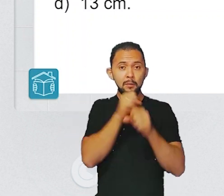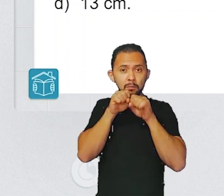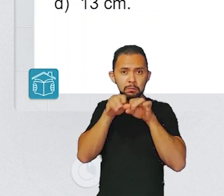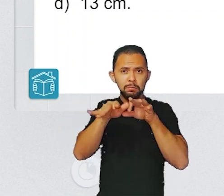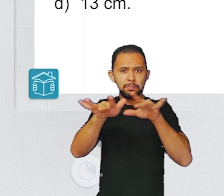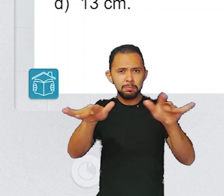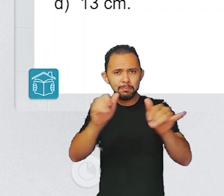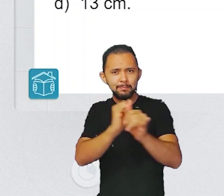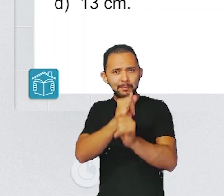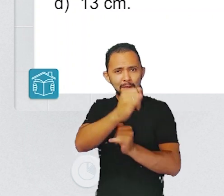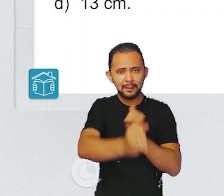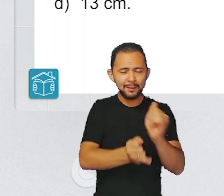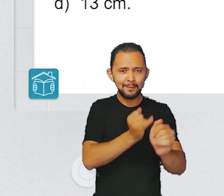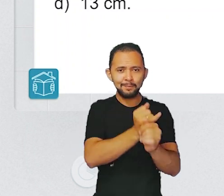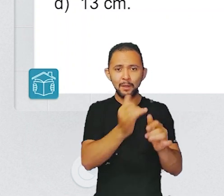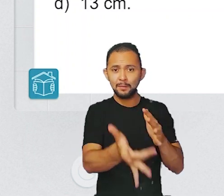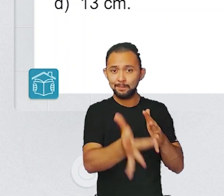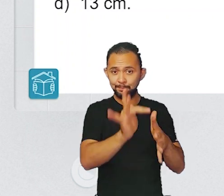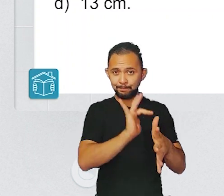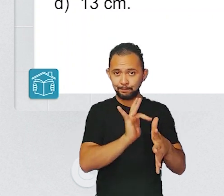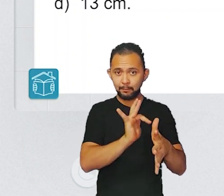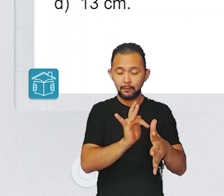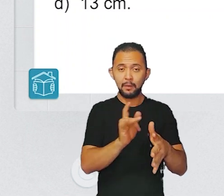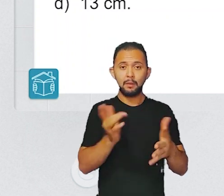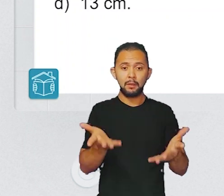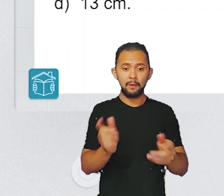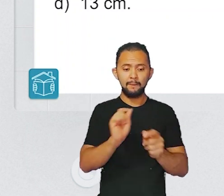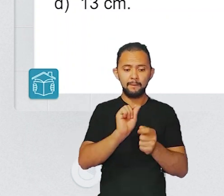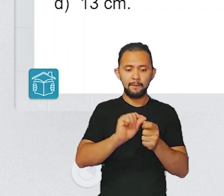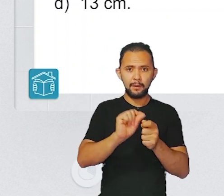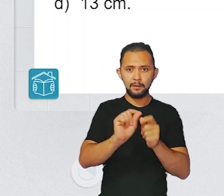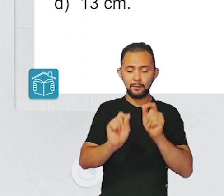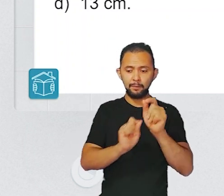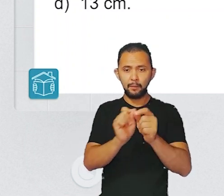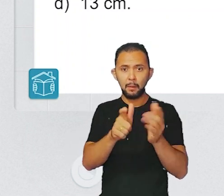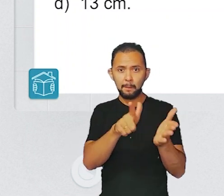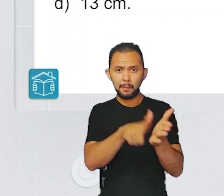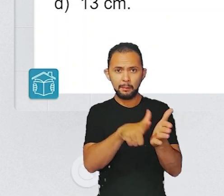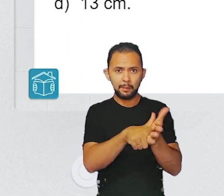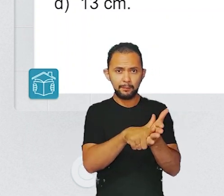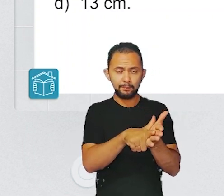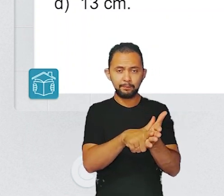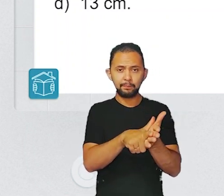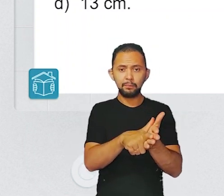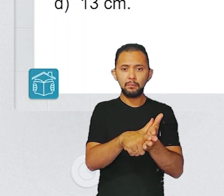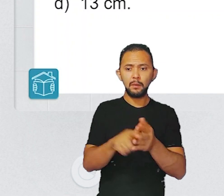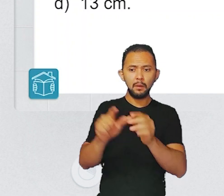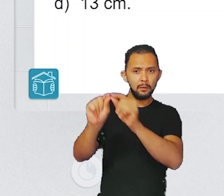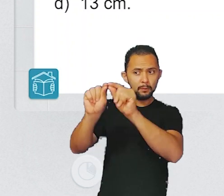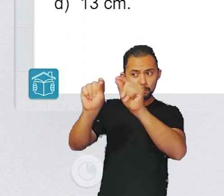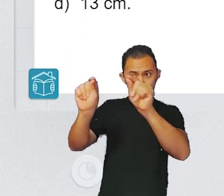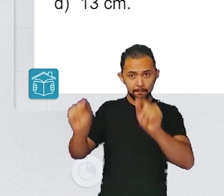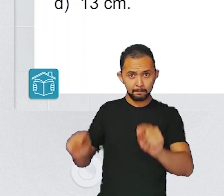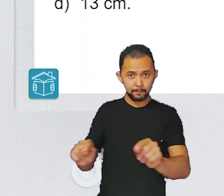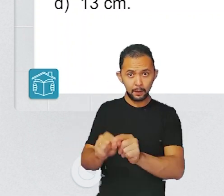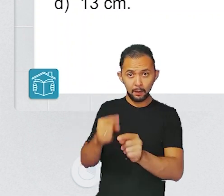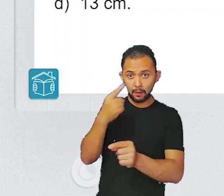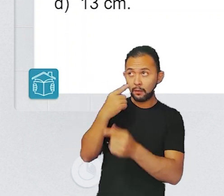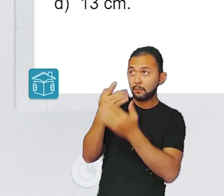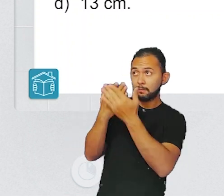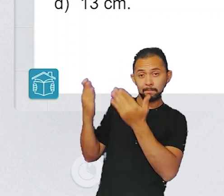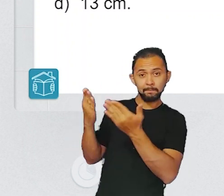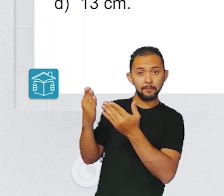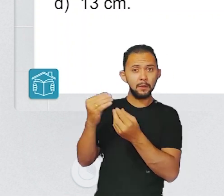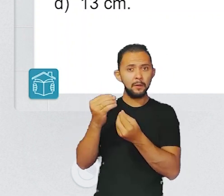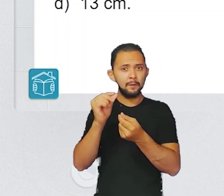prática, dispondo de um papel para cartão com 88 centímetros de comprimento por 104 centímetros de largura. Eles